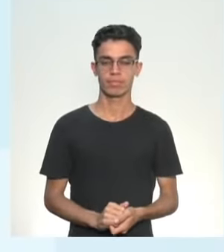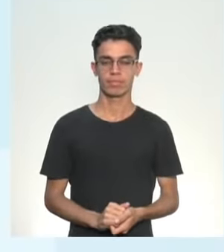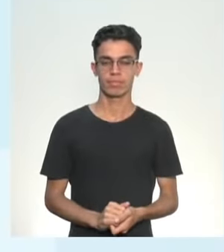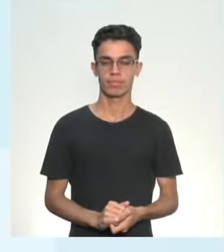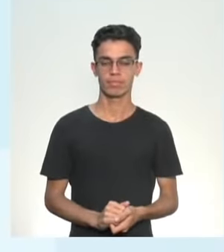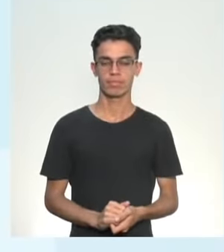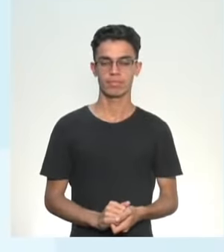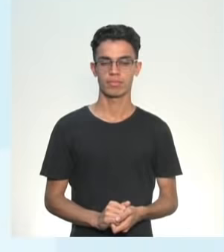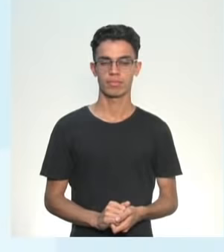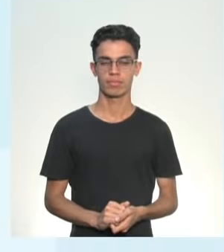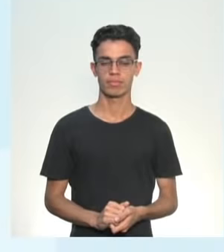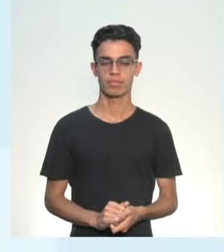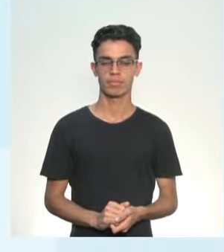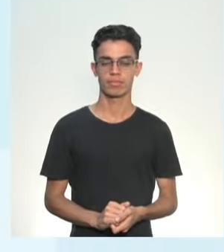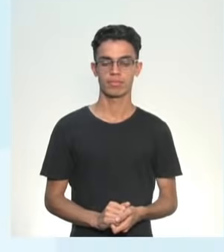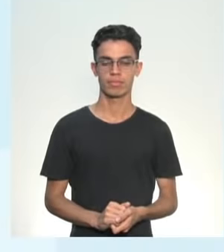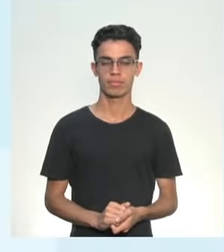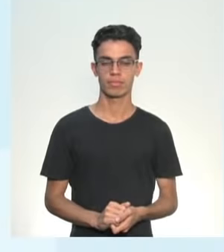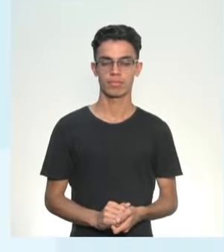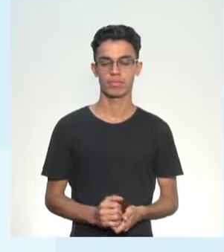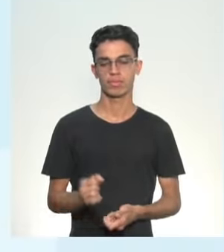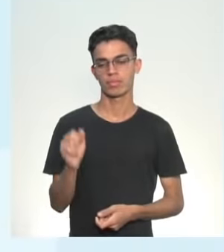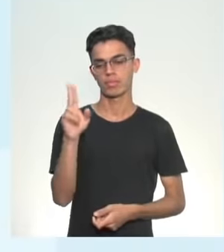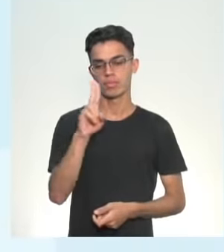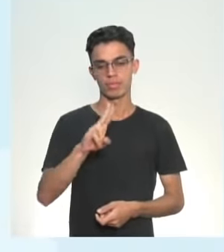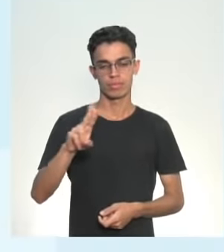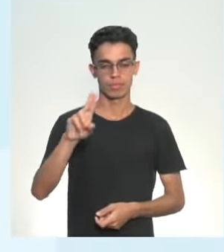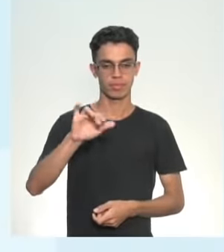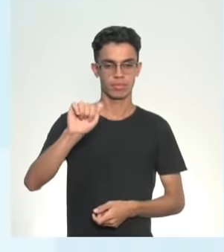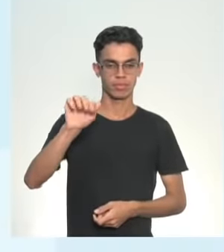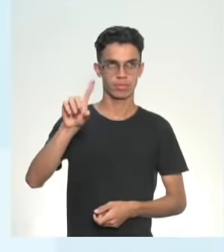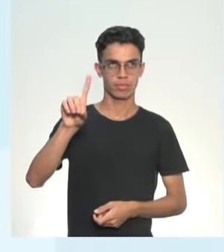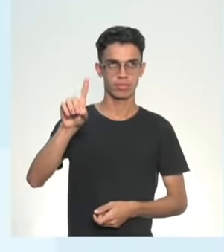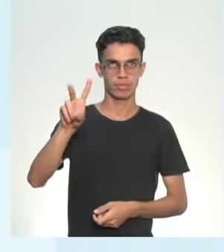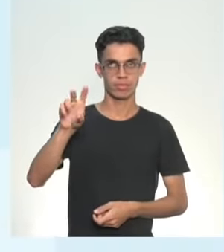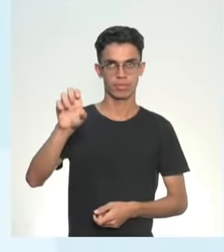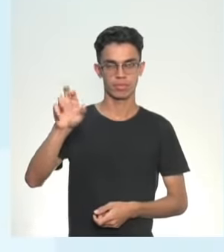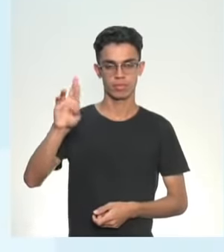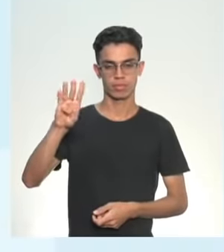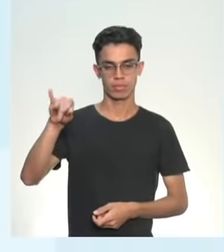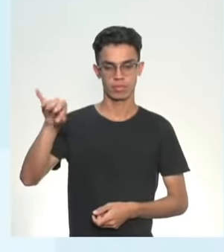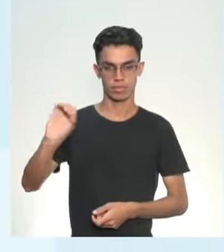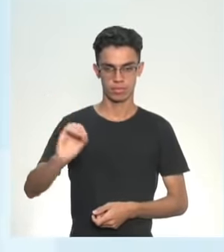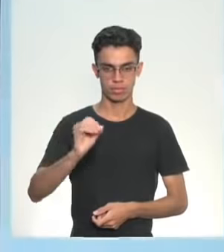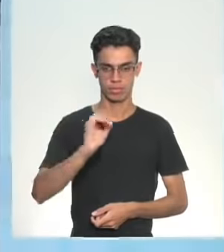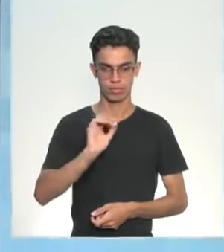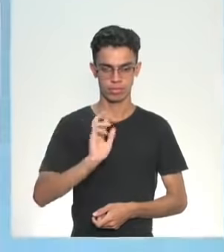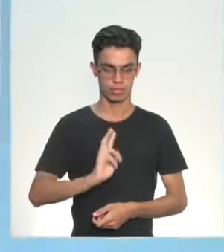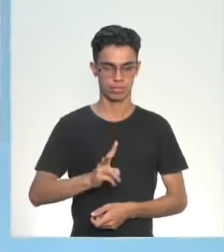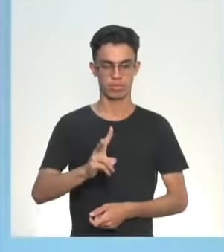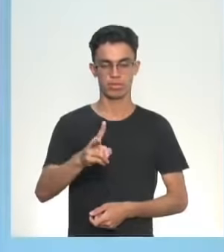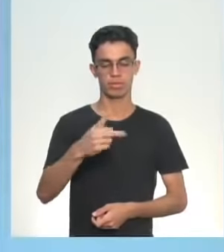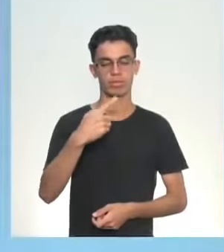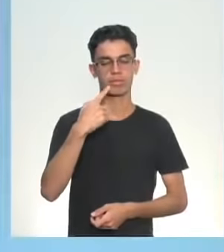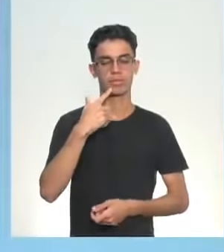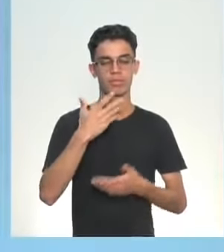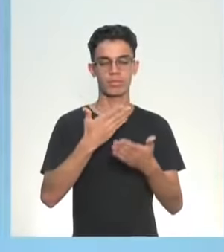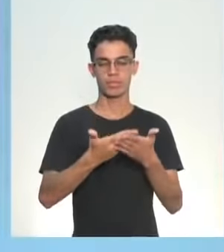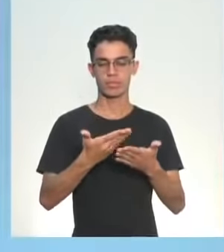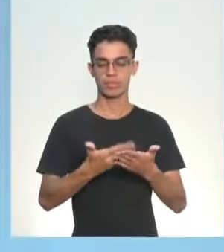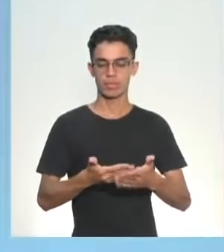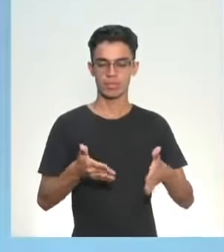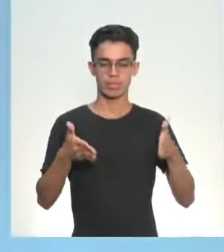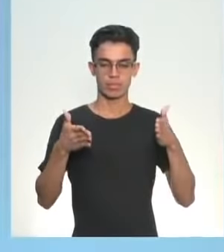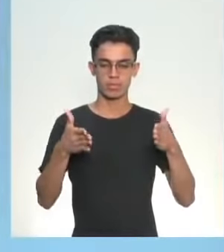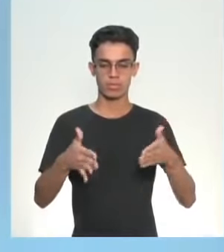of Frequency and Simple prize usar advérbios de frequência eu sirvo presente então é isso que a gente vai ver nessa